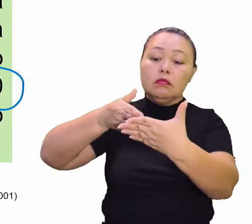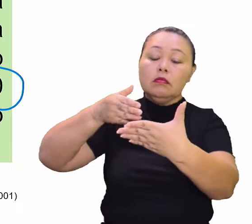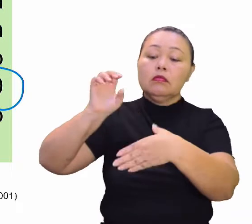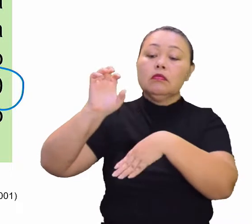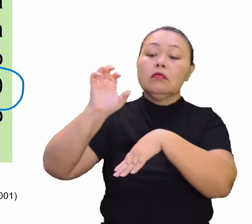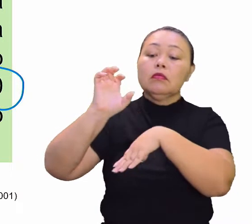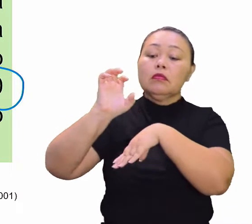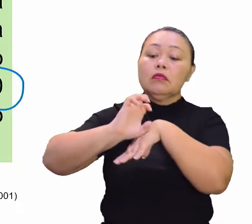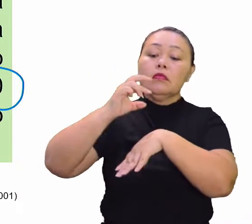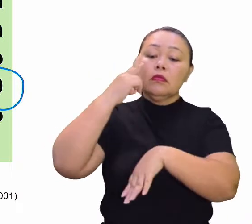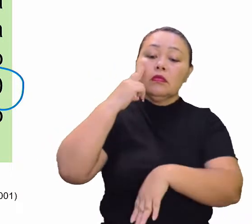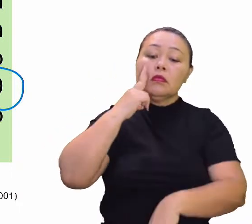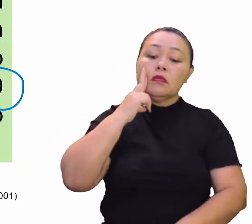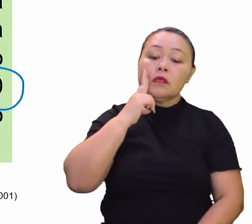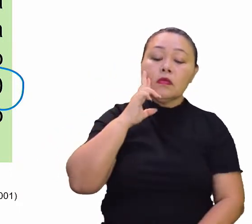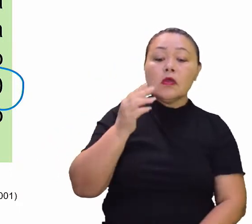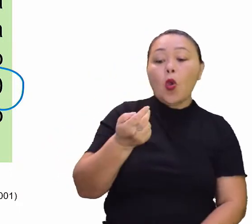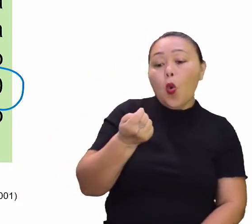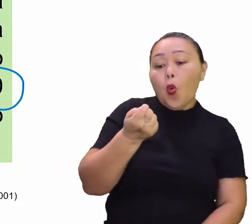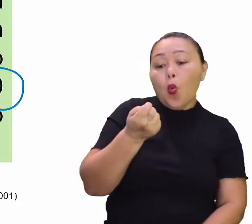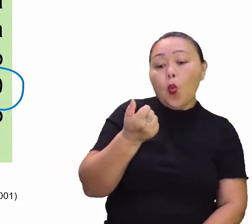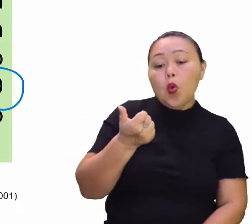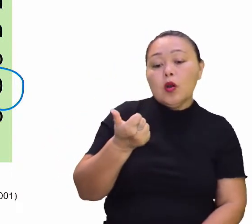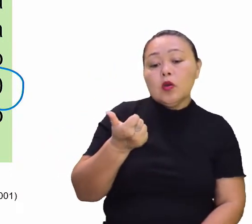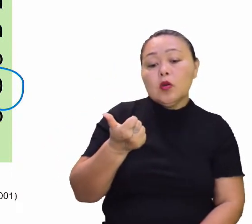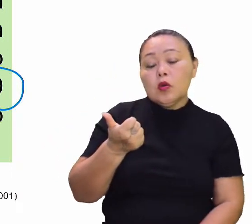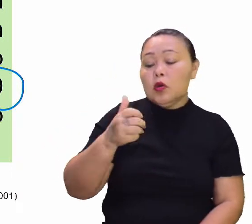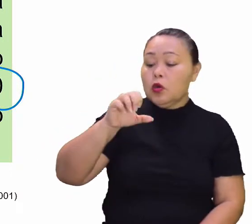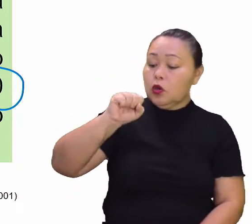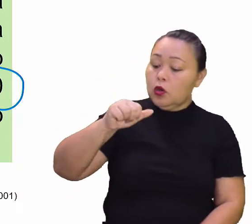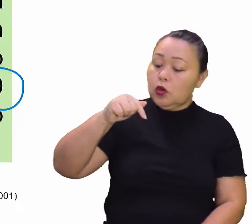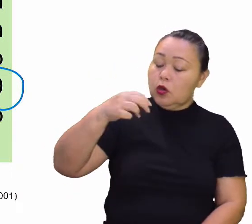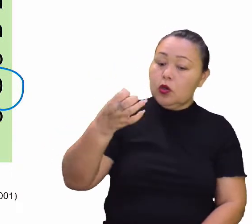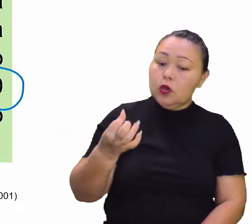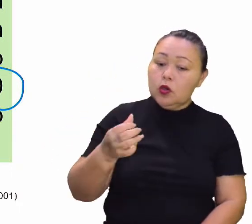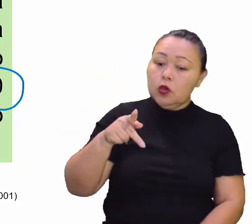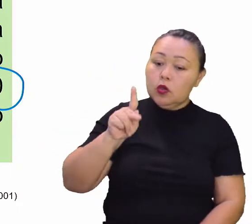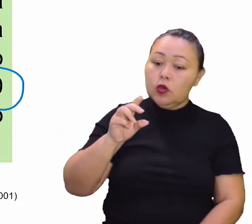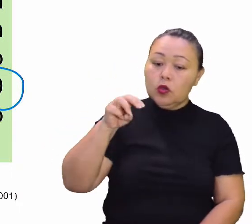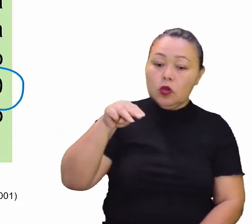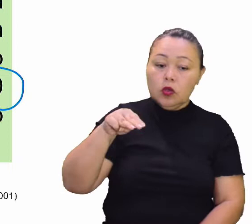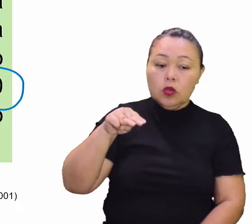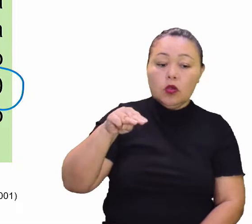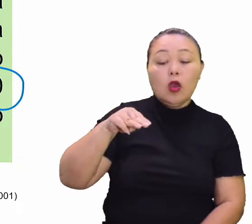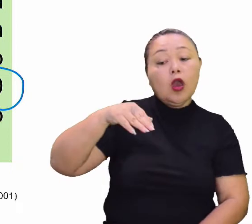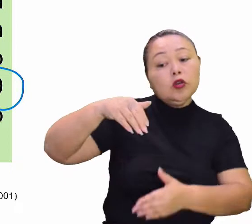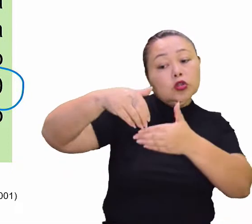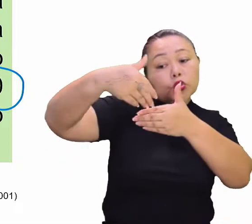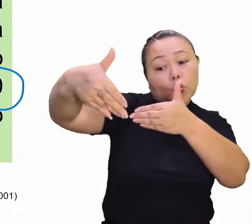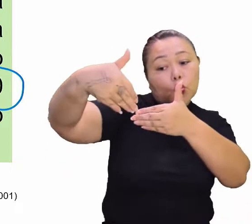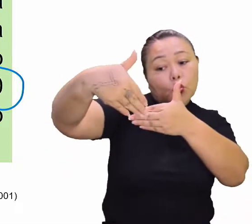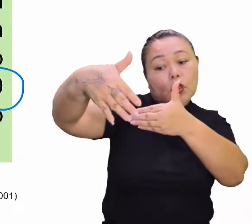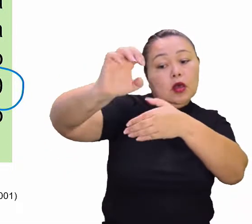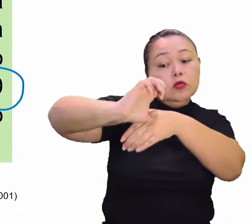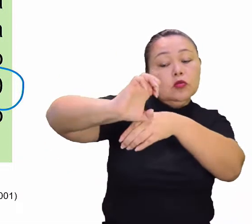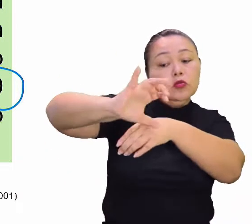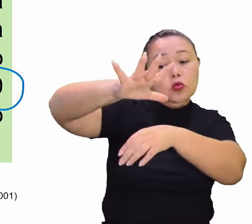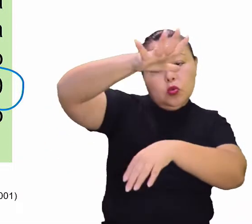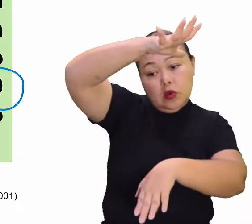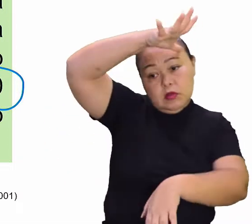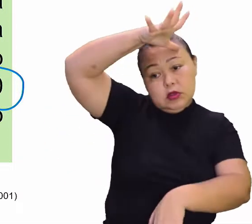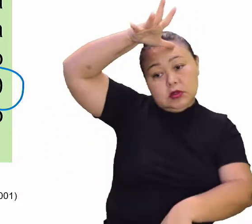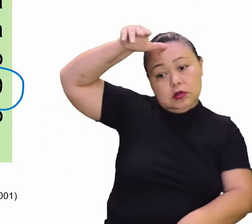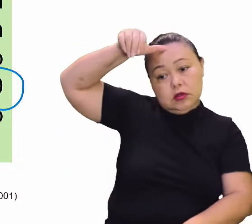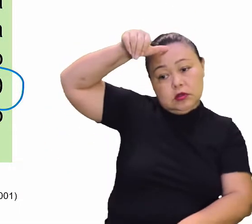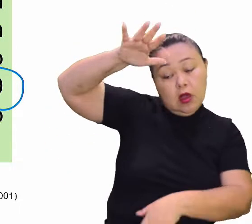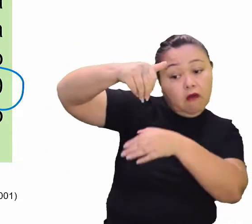Exato. Quase 900 quilômetros, 876 é já dentro do estado